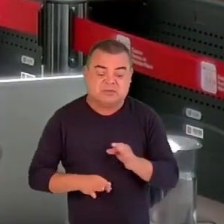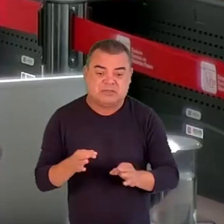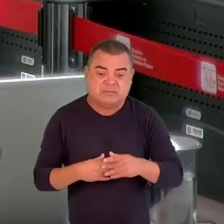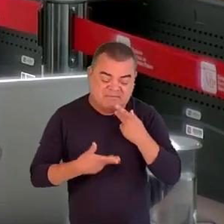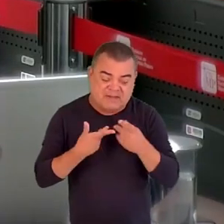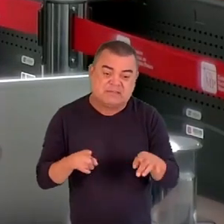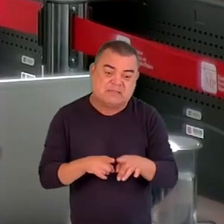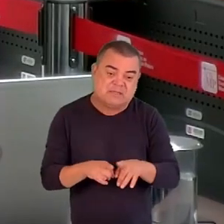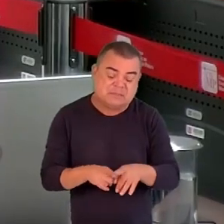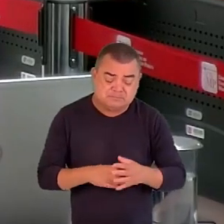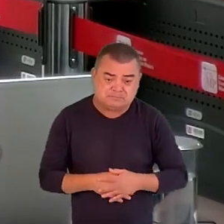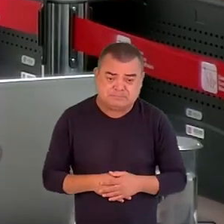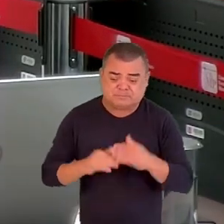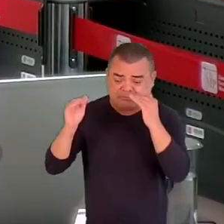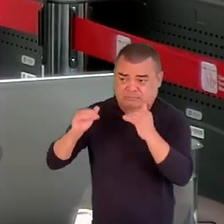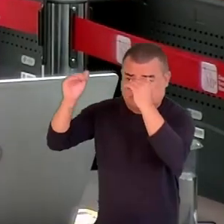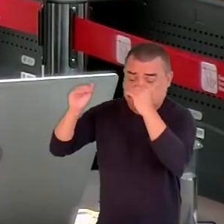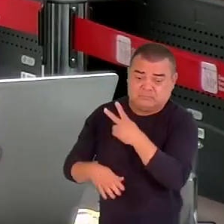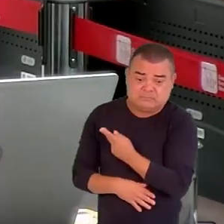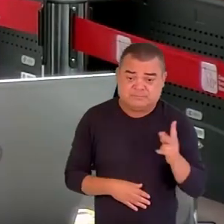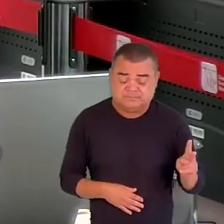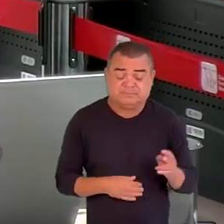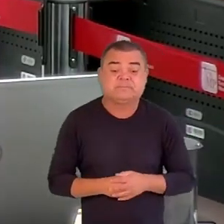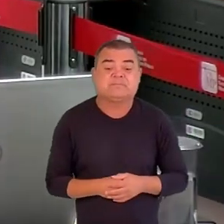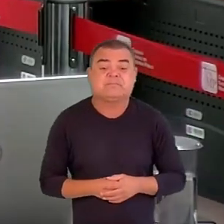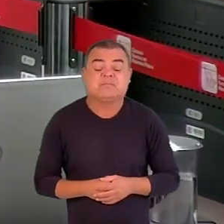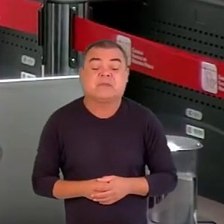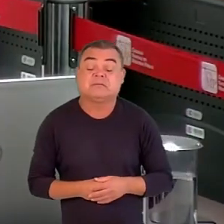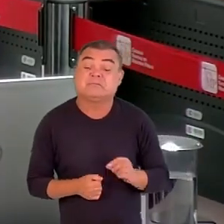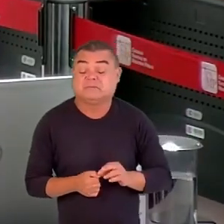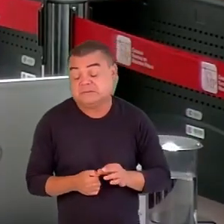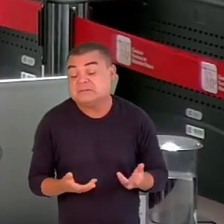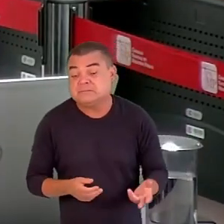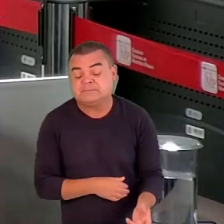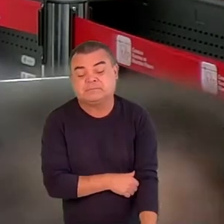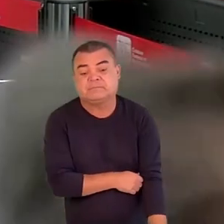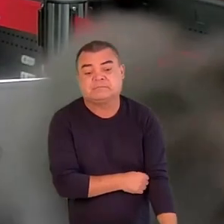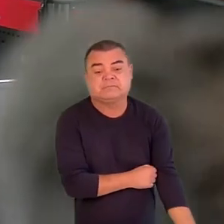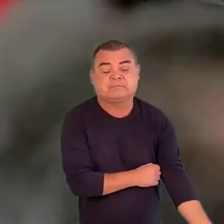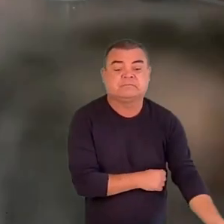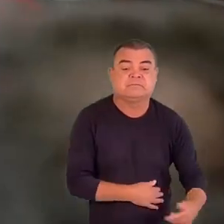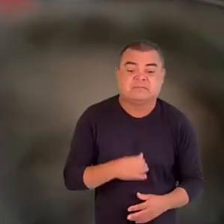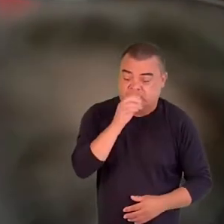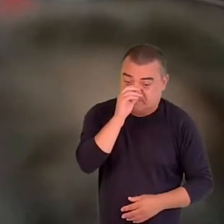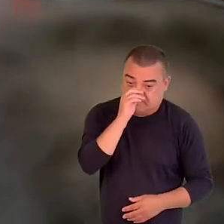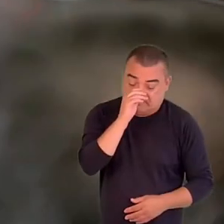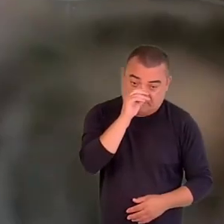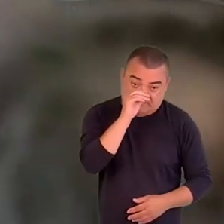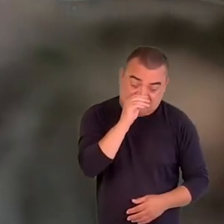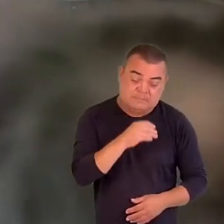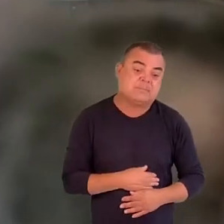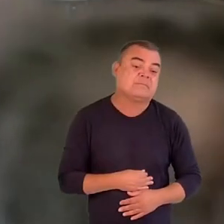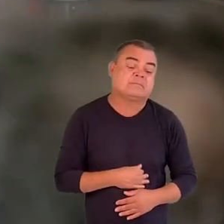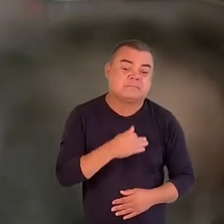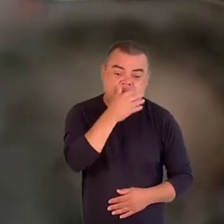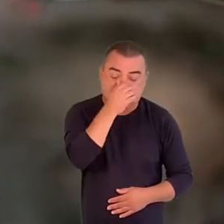Excelência, como presidente, o fez. Eu, além do que já foi dito por